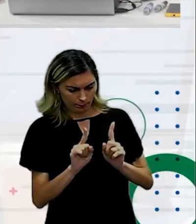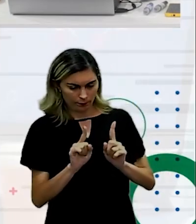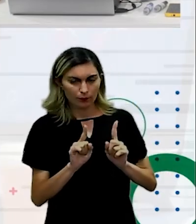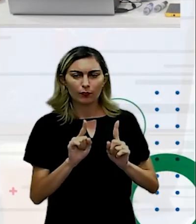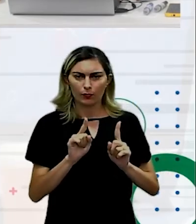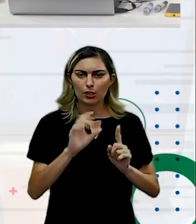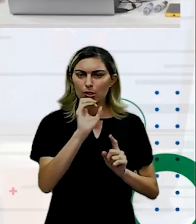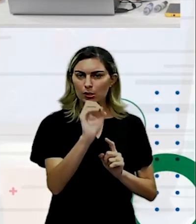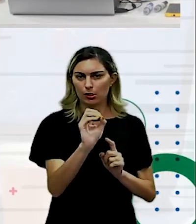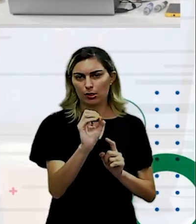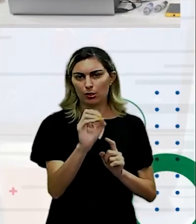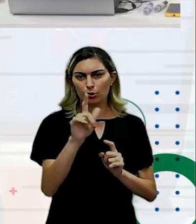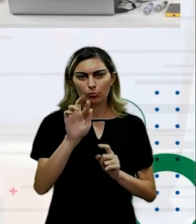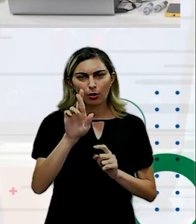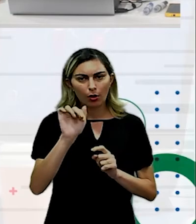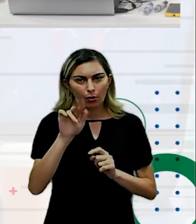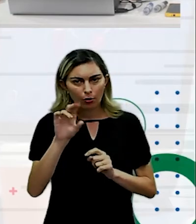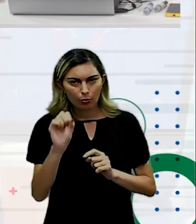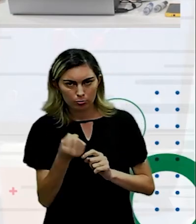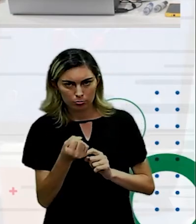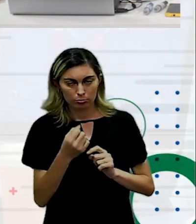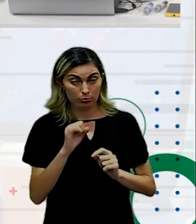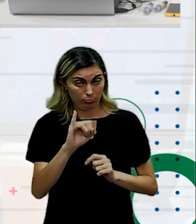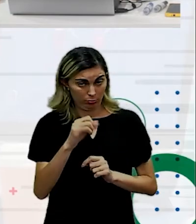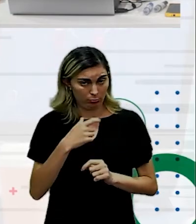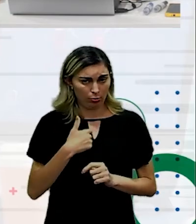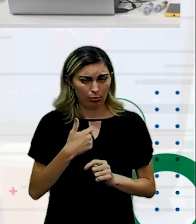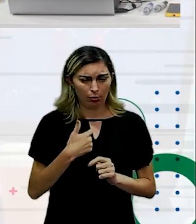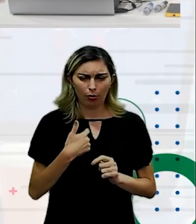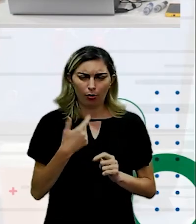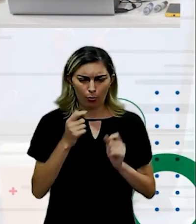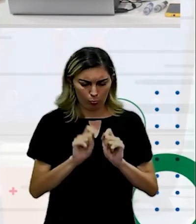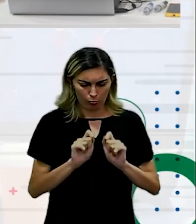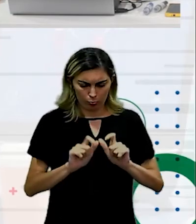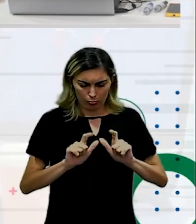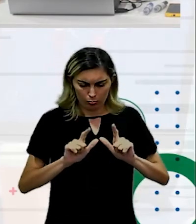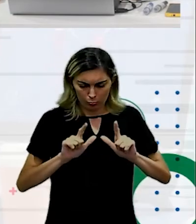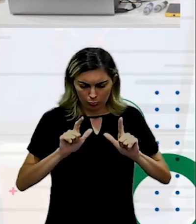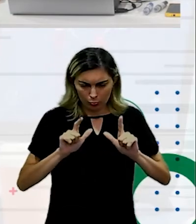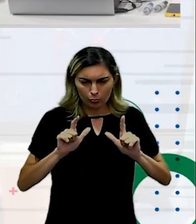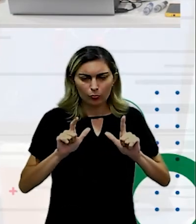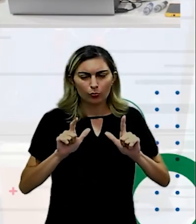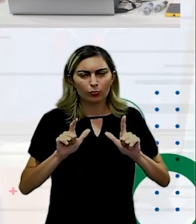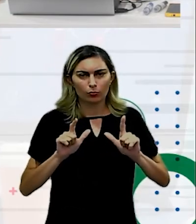0 graus. Se eu aproximo o meu cursor